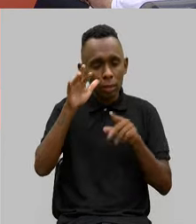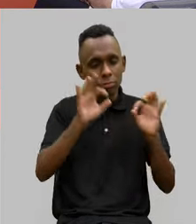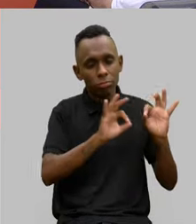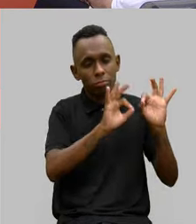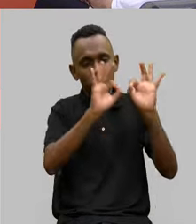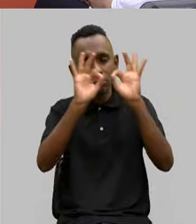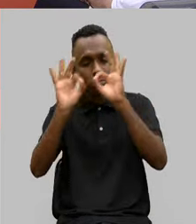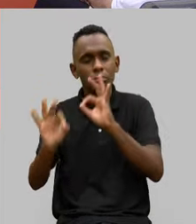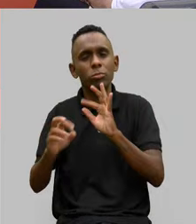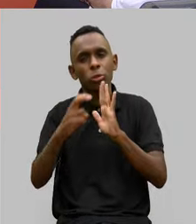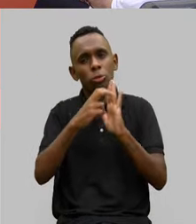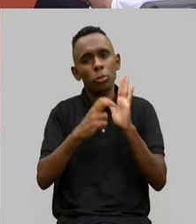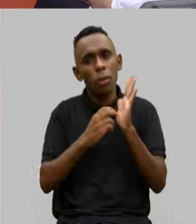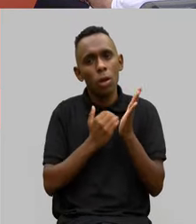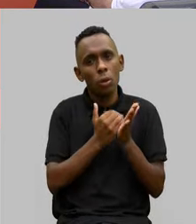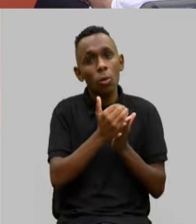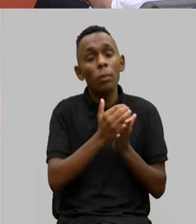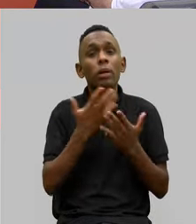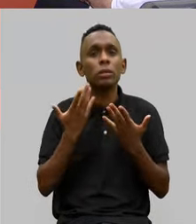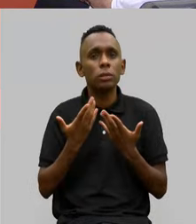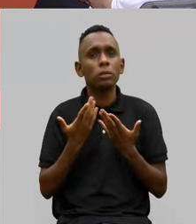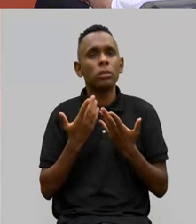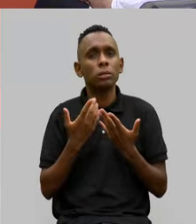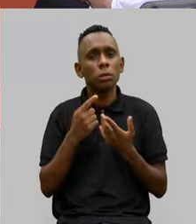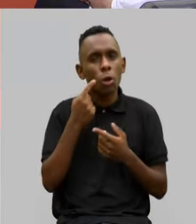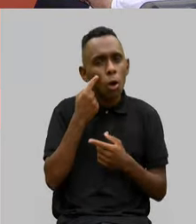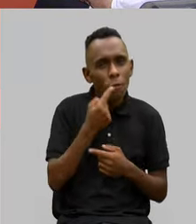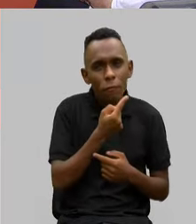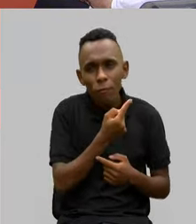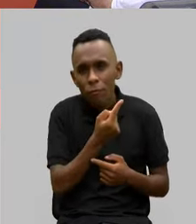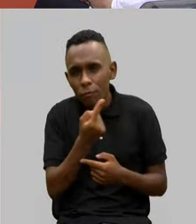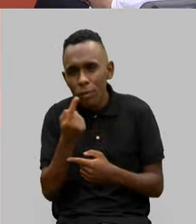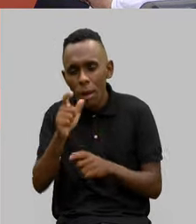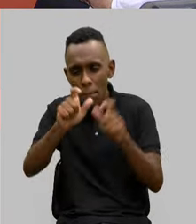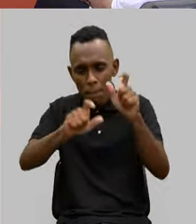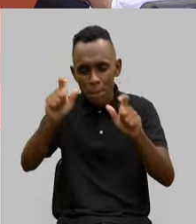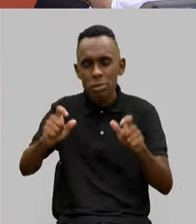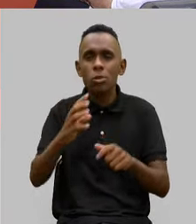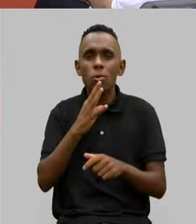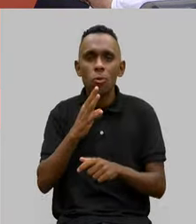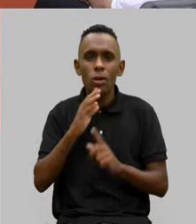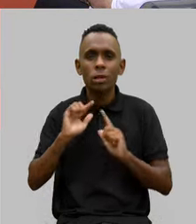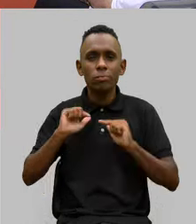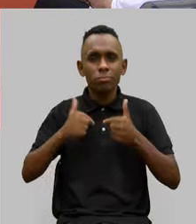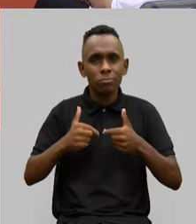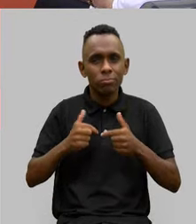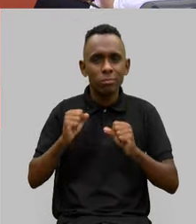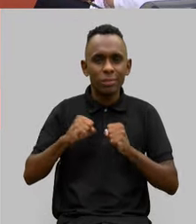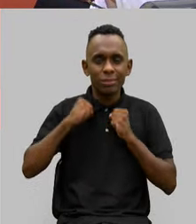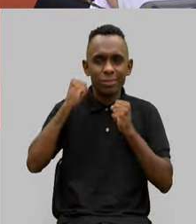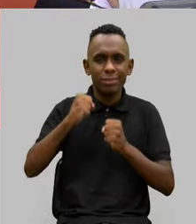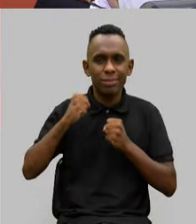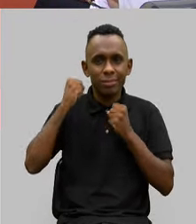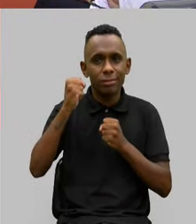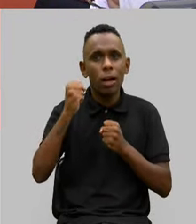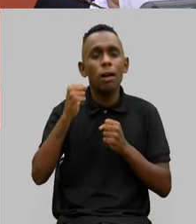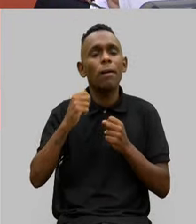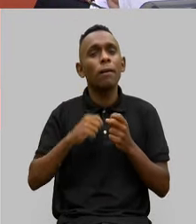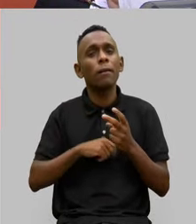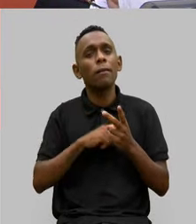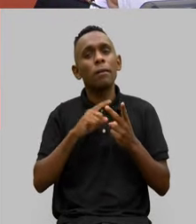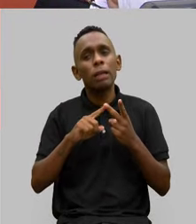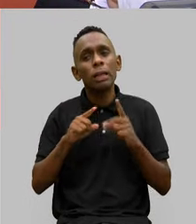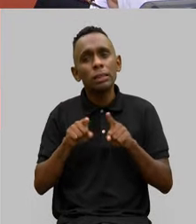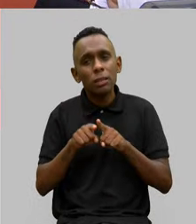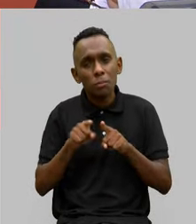debate tô vendo caras que a gente já conhece da militância mas também tô